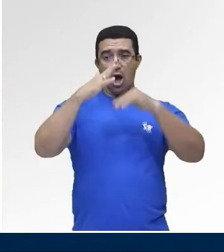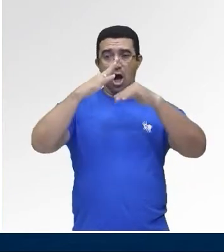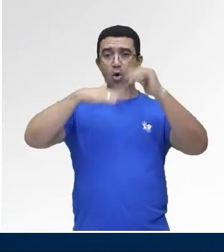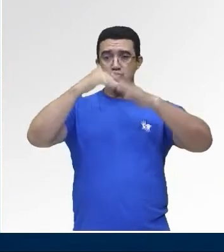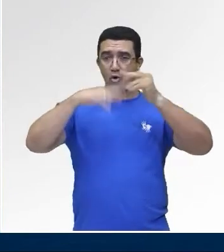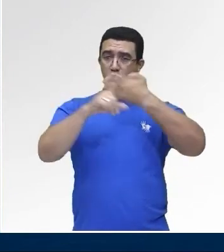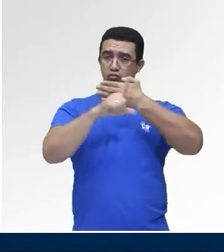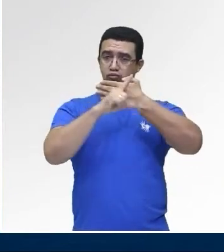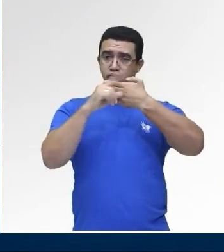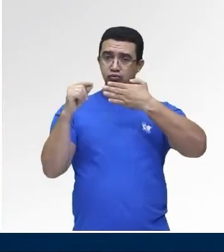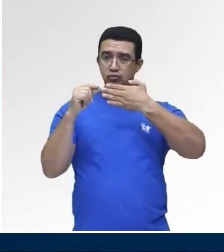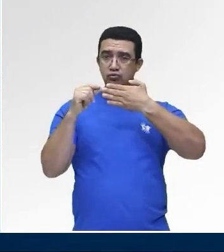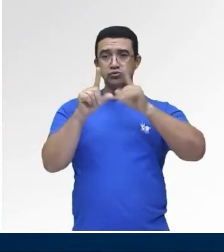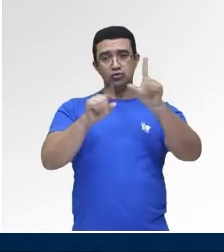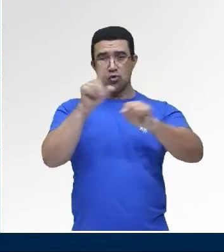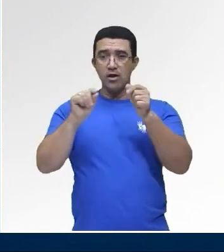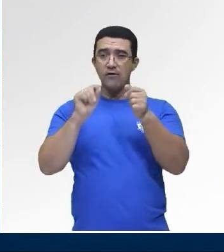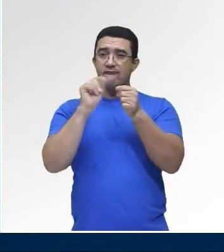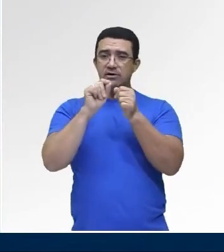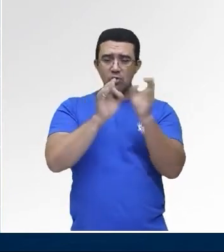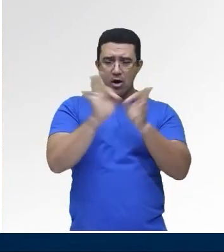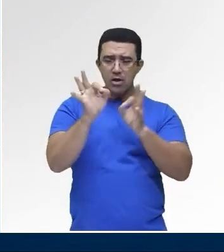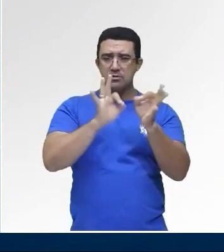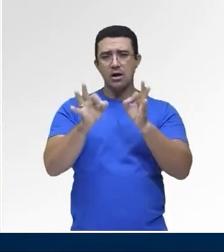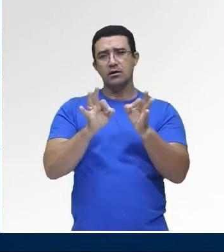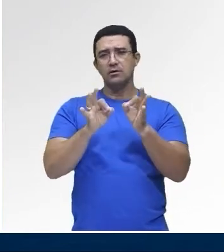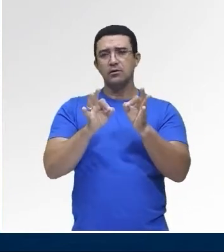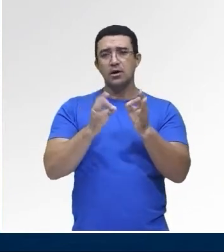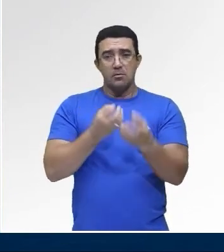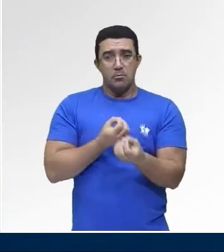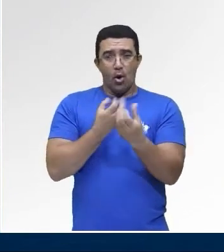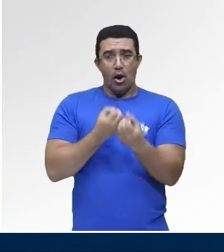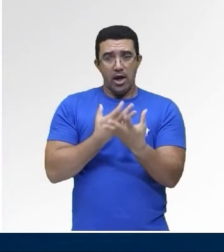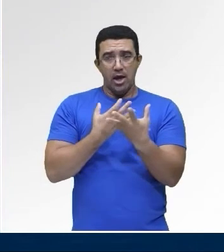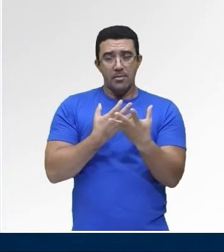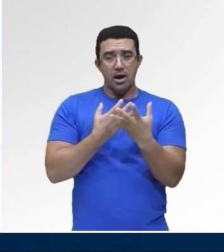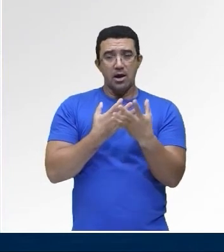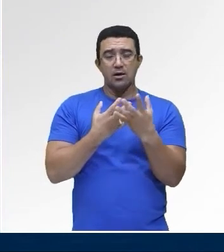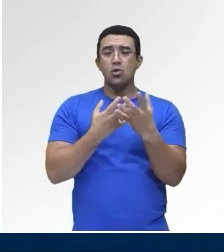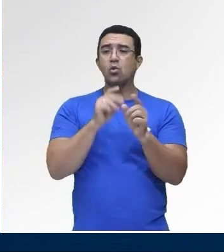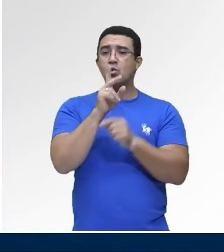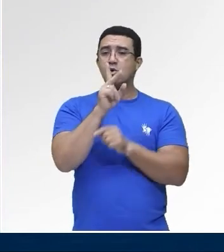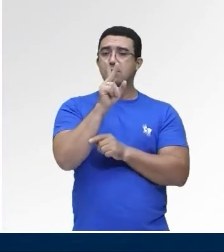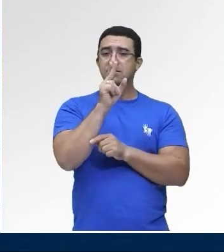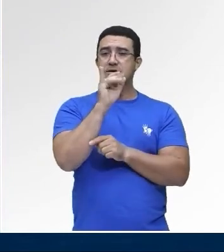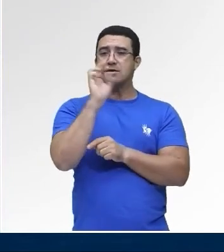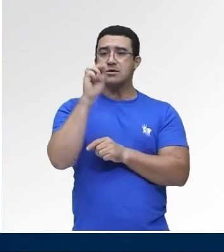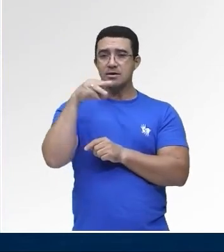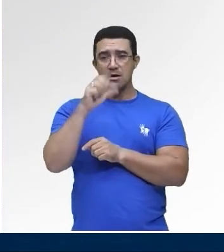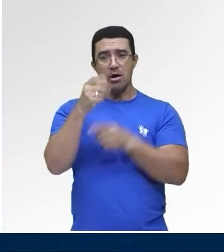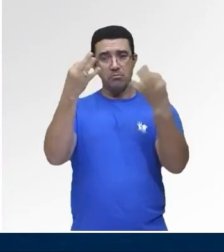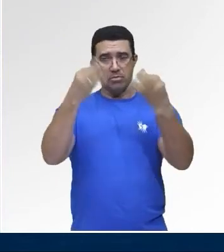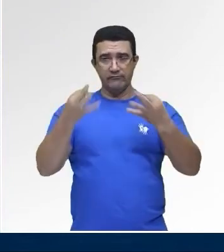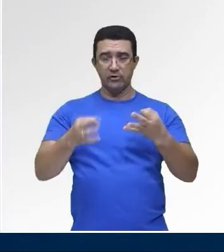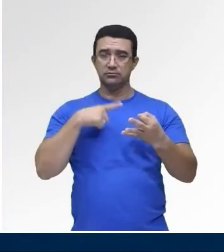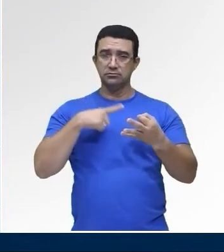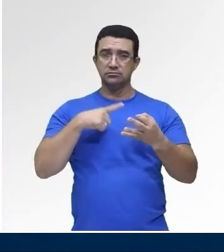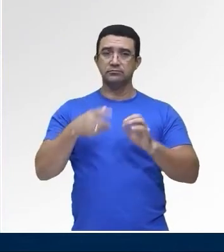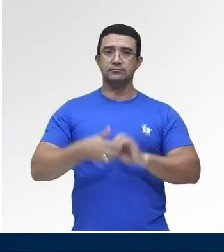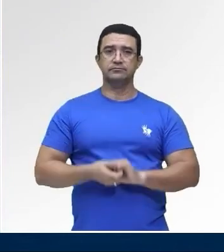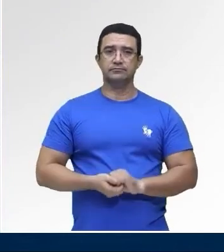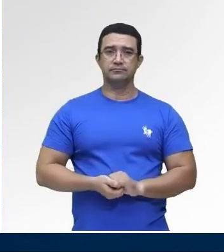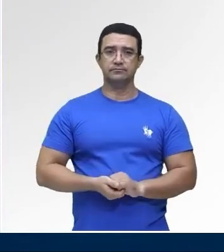aqui nós temos mais uma estrofe. No caso aqui, como eu só tenho 2 versos, então eu vou chamar ele de